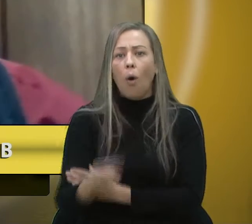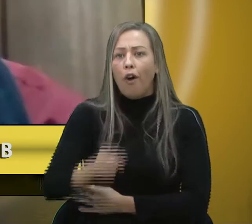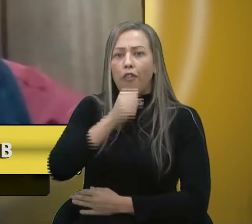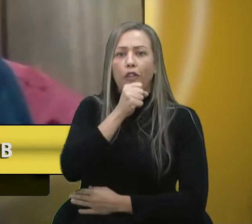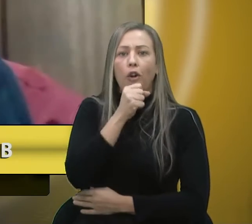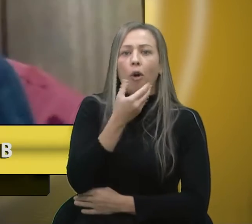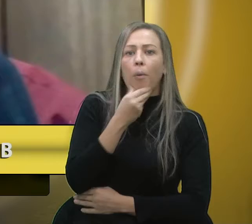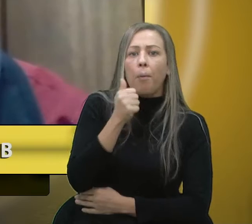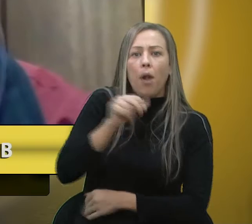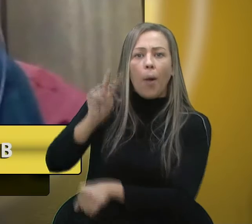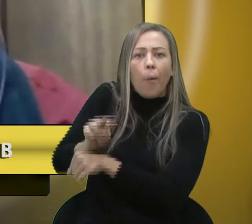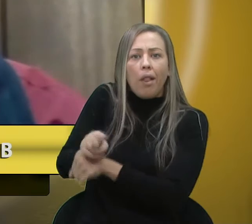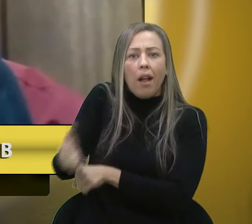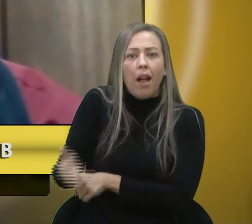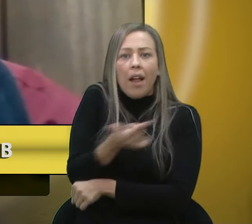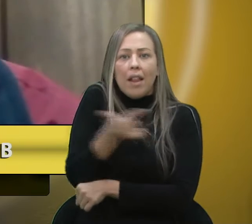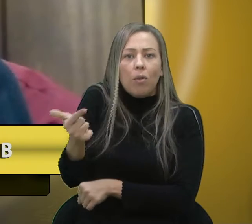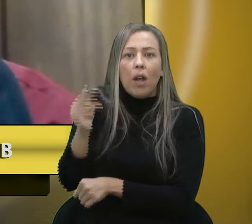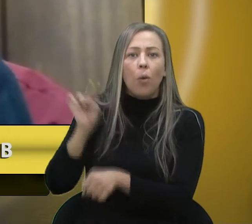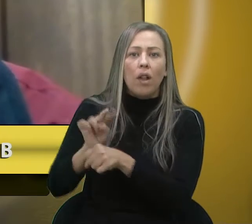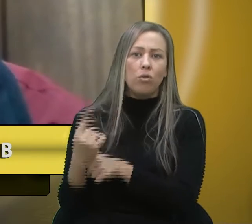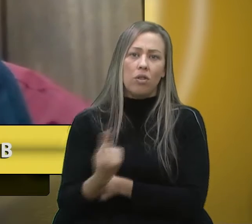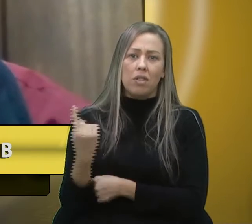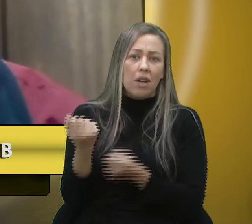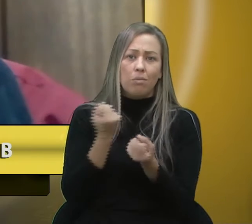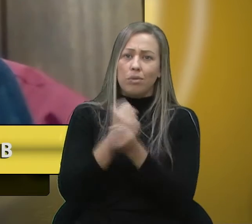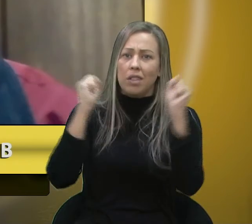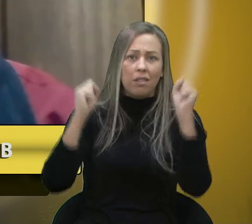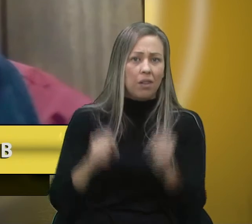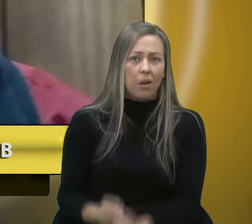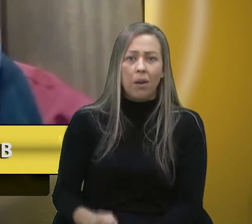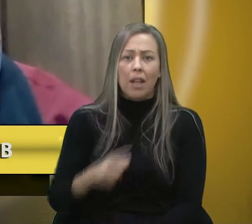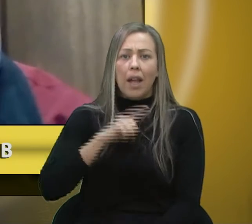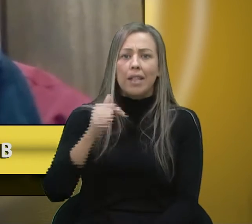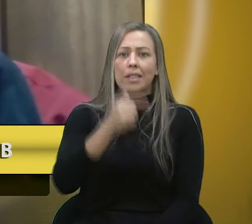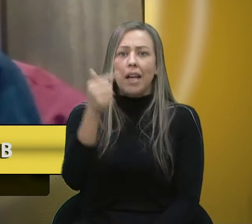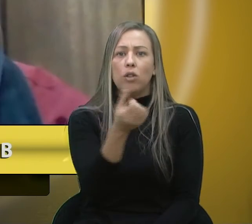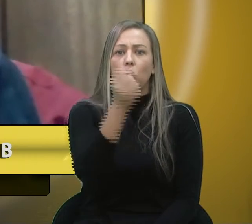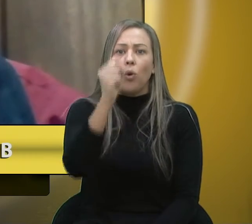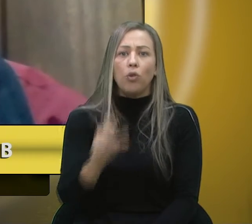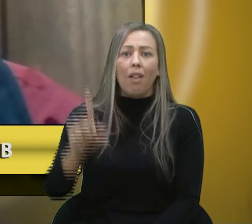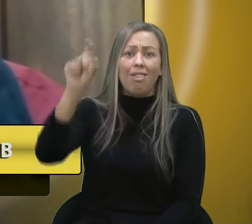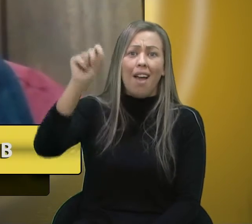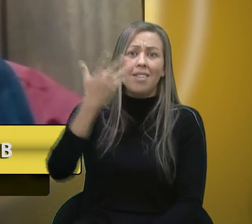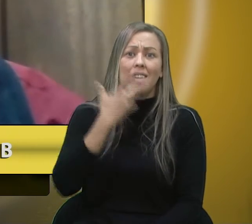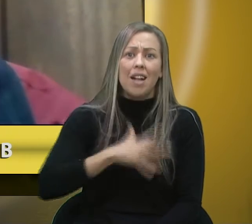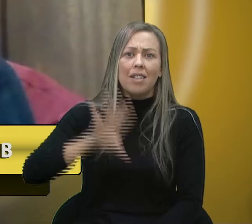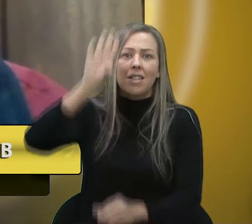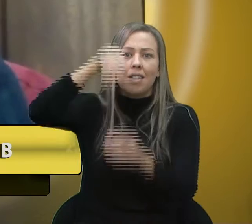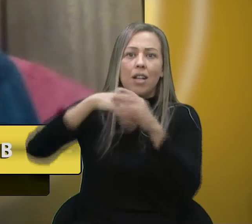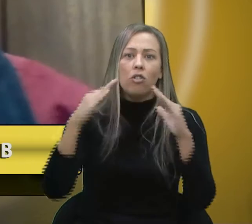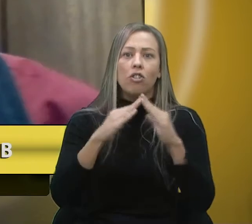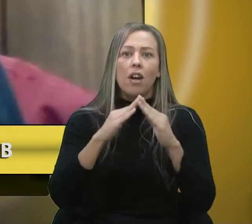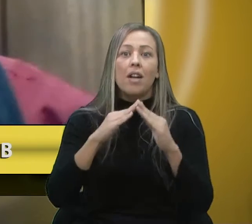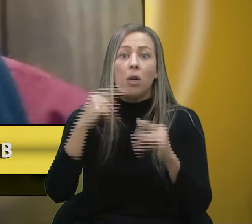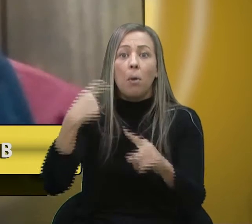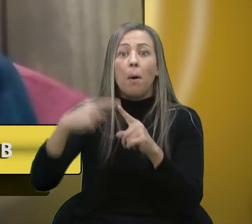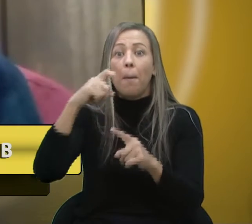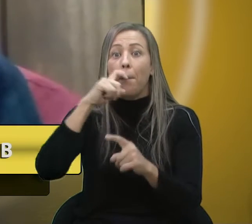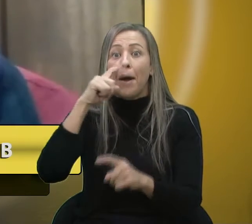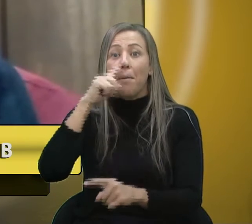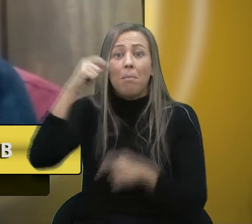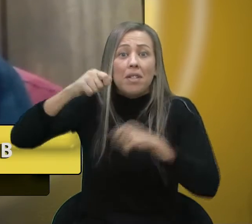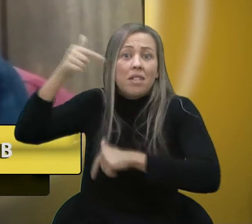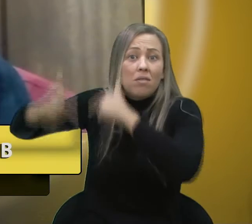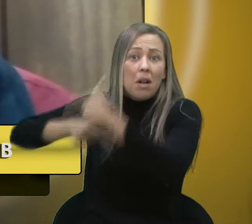cuidando delas, e não estão sendo cuidadas sozinhas. Estão lá em 7, 8, 9, 10 crianças sendo cuidadas por alguém, porque os pais precisam